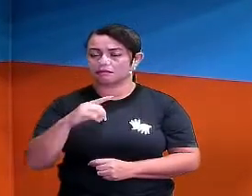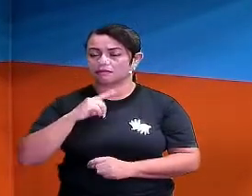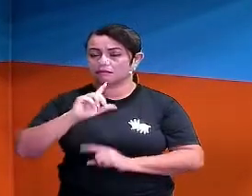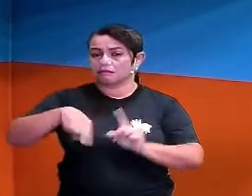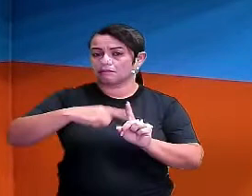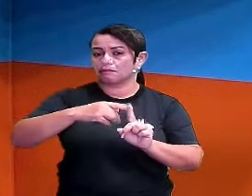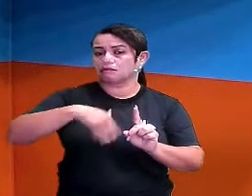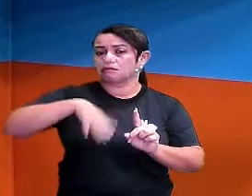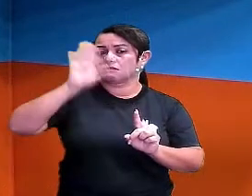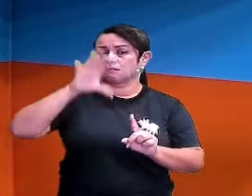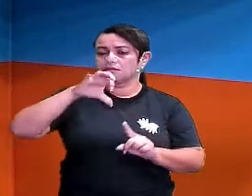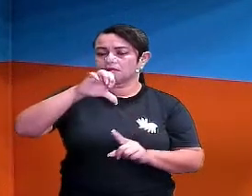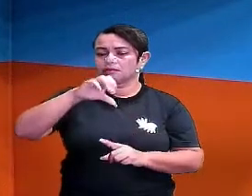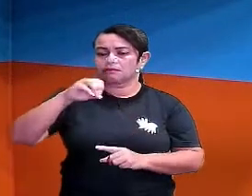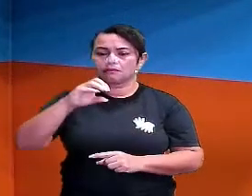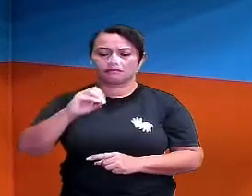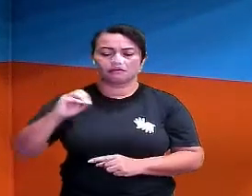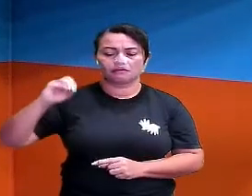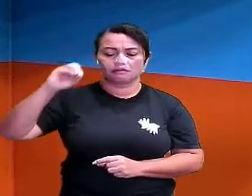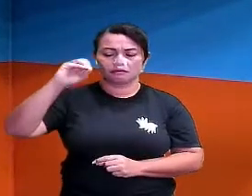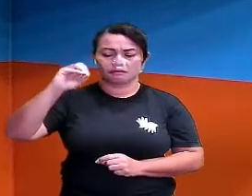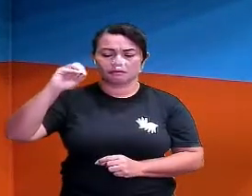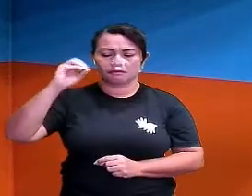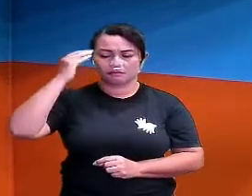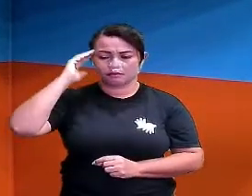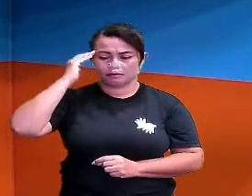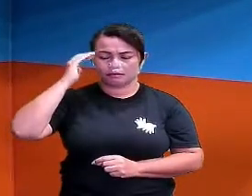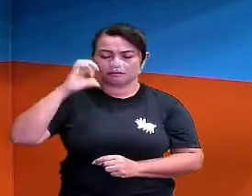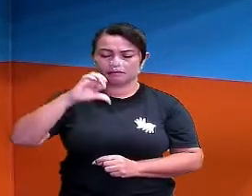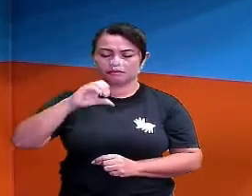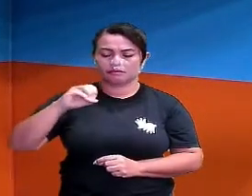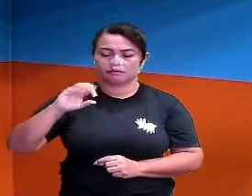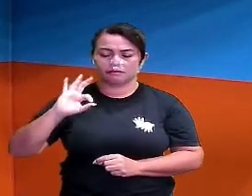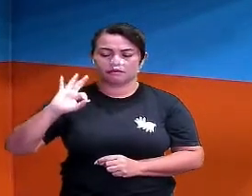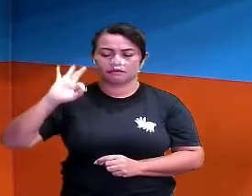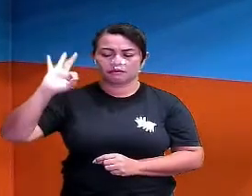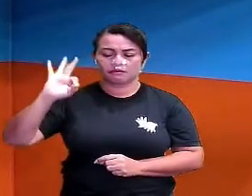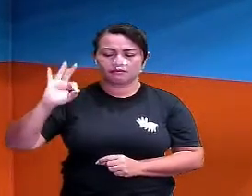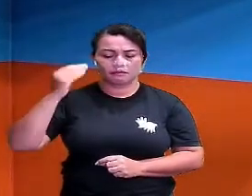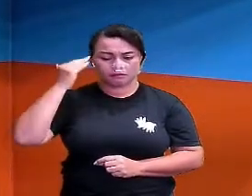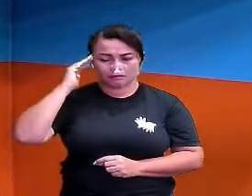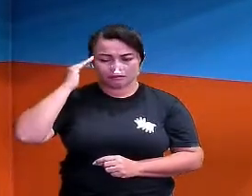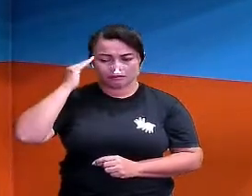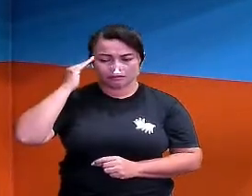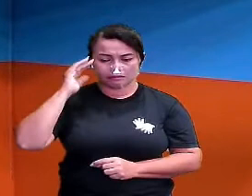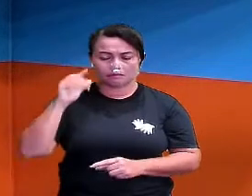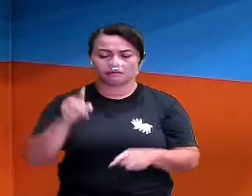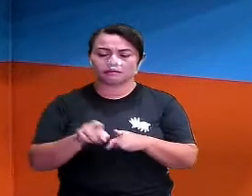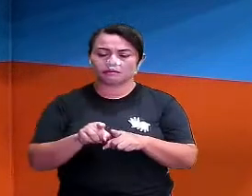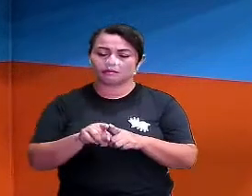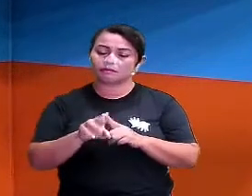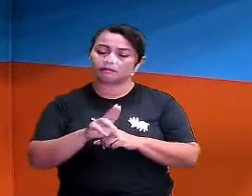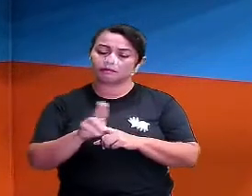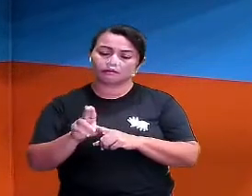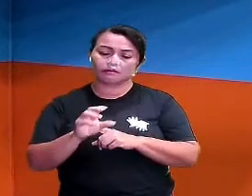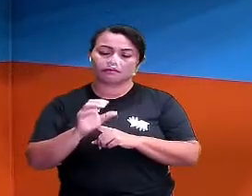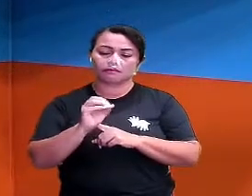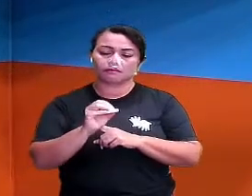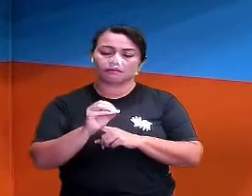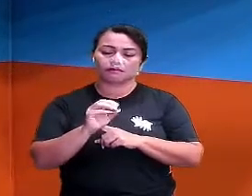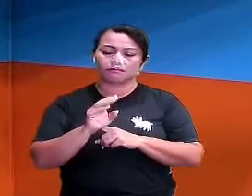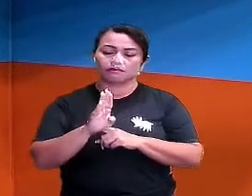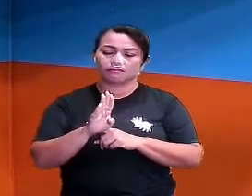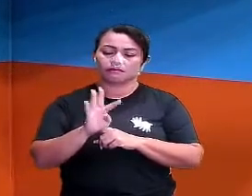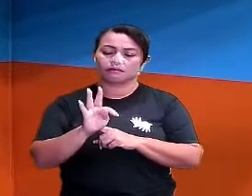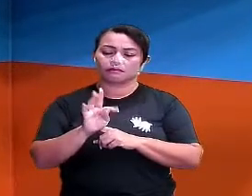Então, ele tem aqui, ó, um ângulo obtuso, né? Então, o ângulo aqui ele é maior do que 90 graus, eu chamo de triângulo